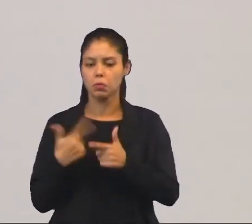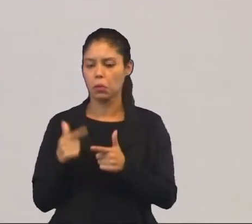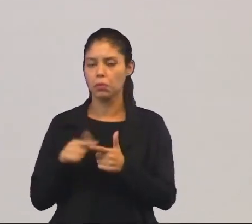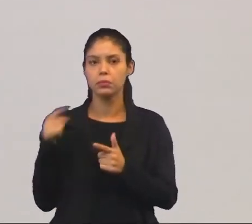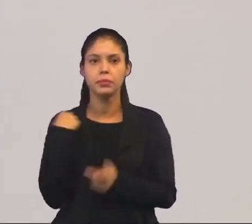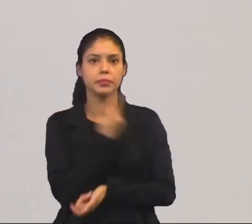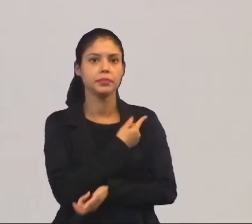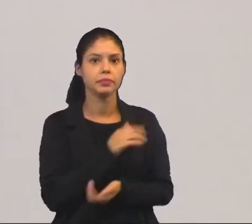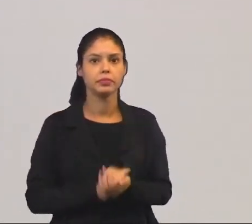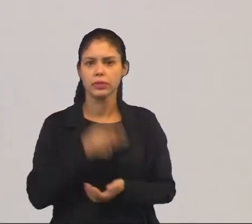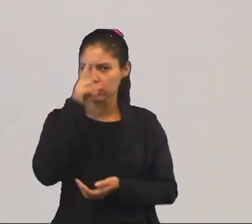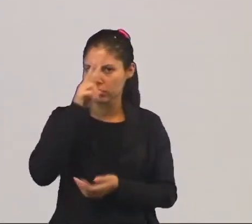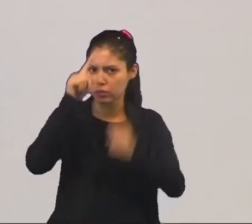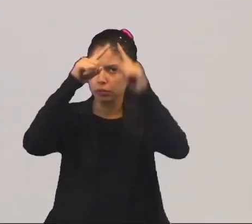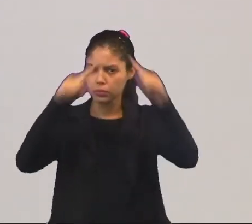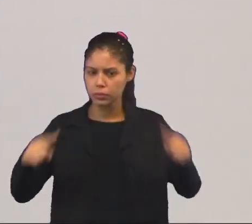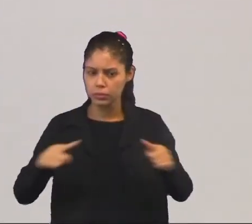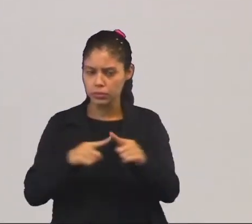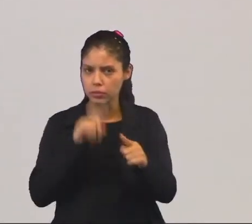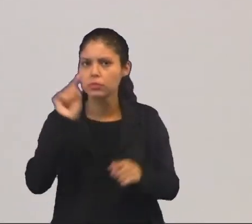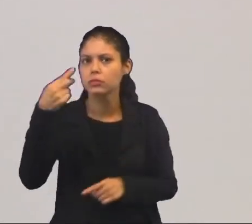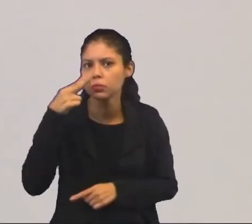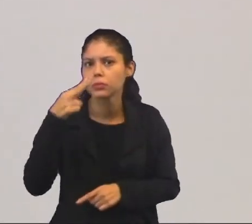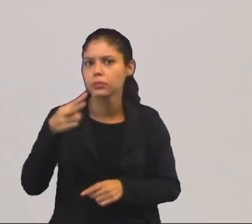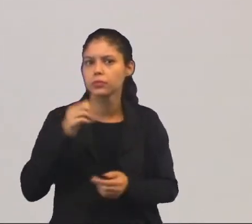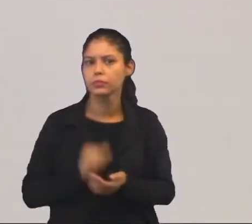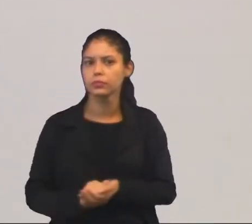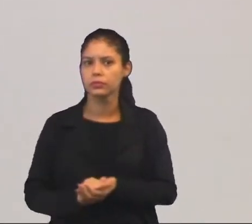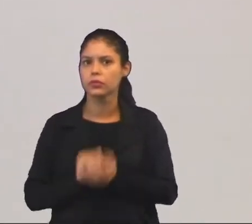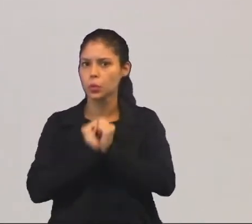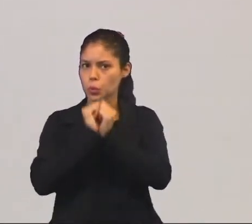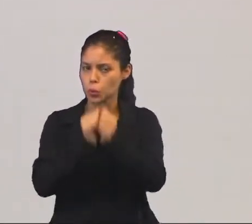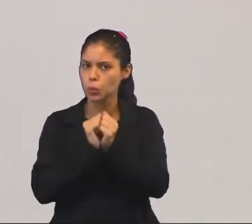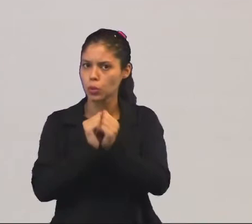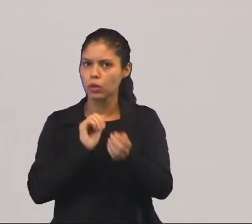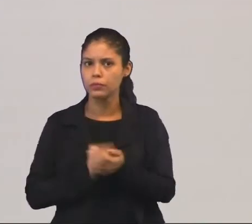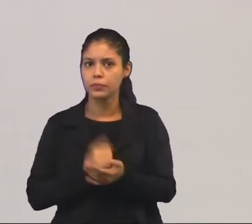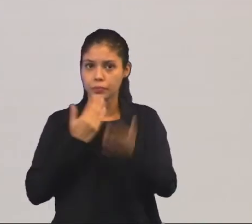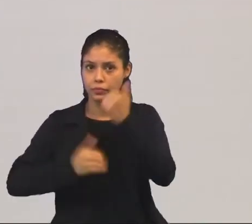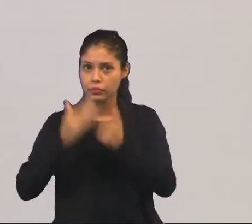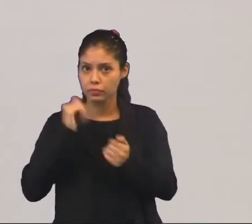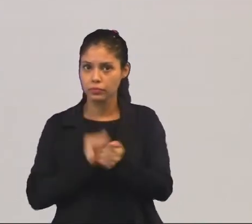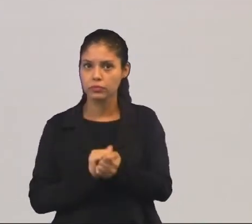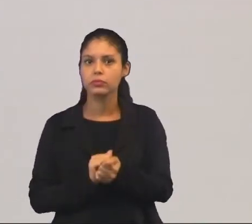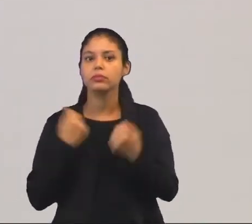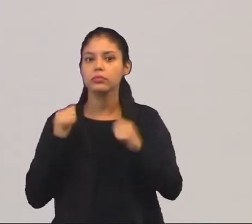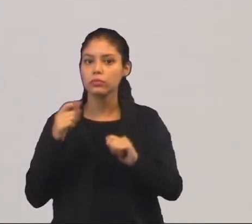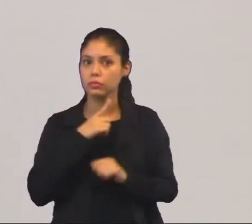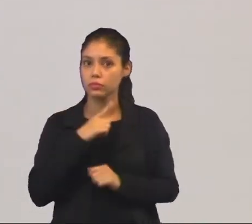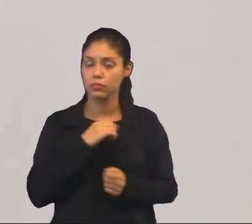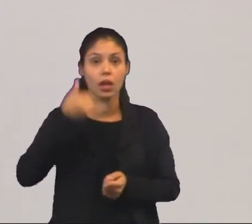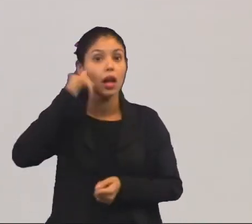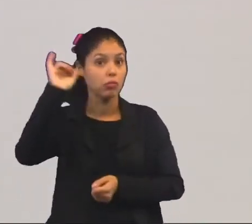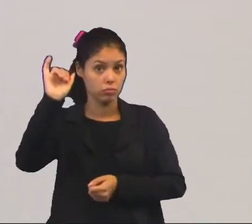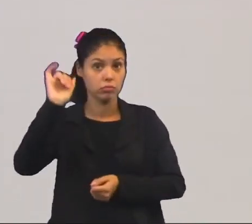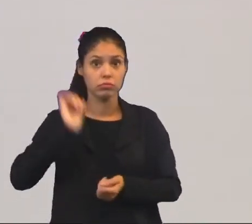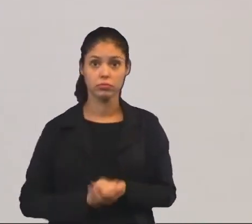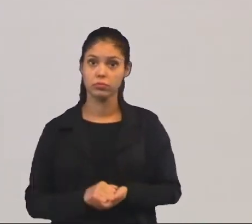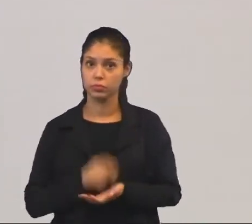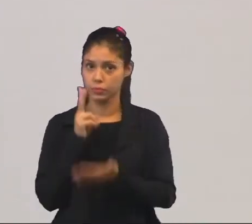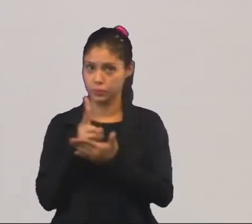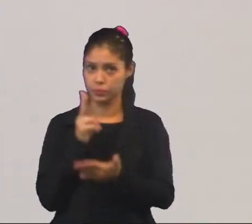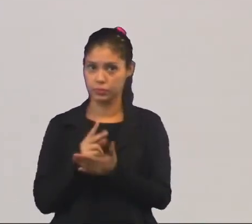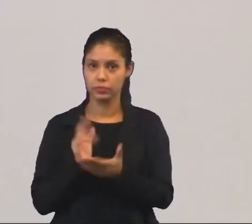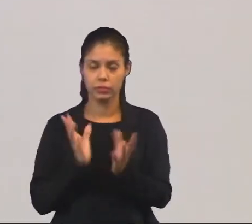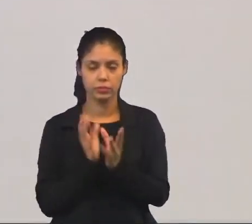danos. Lembram da pirâmide que nós vemos lá? Que nós vimos juntos? São os alimentos que precisam ser evitados, não é